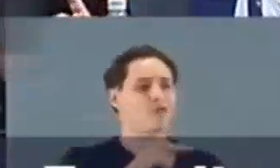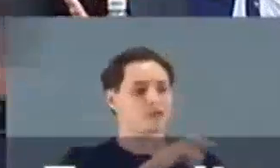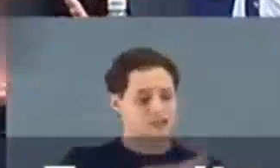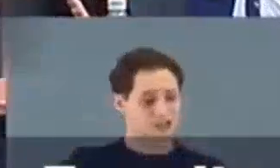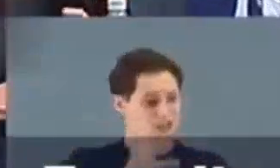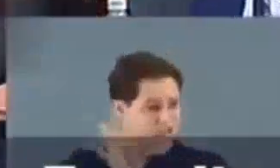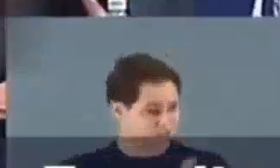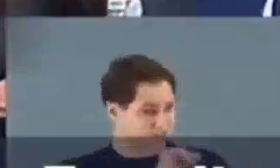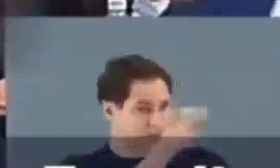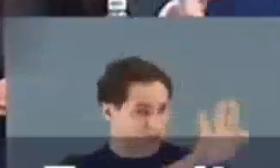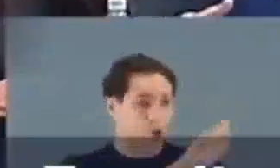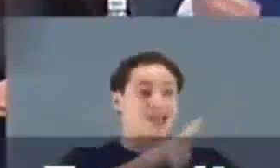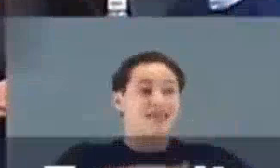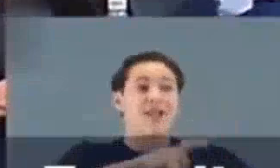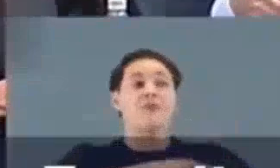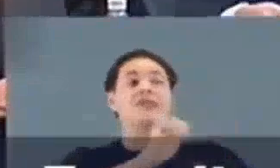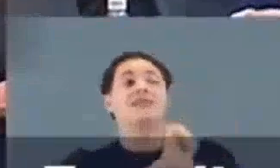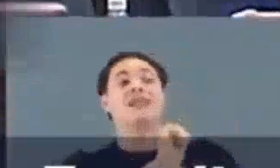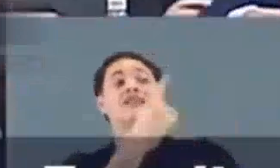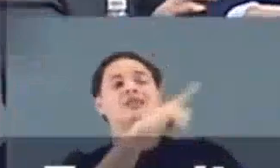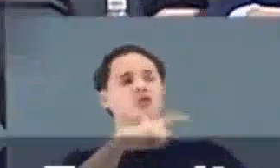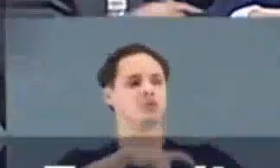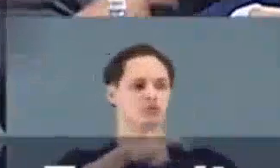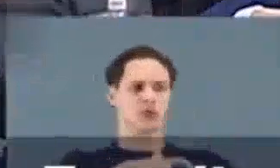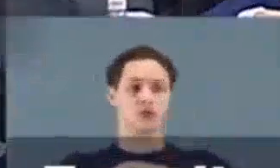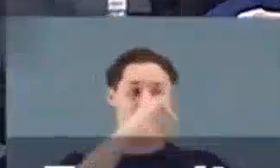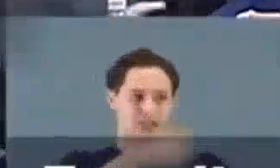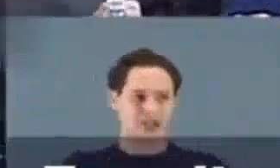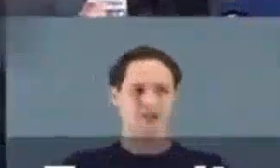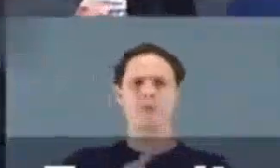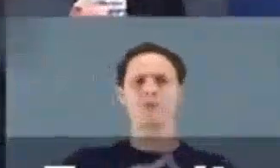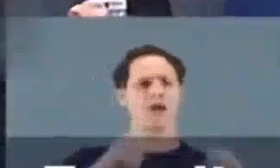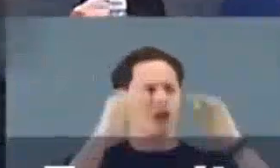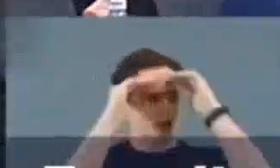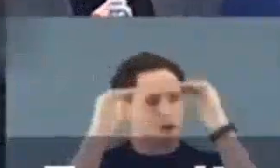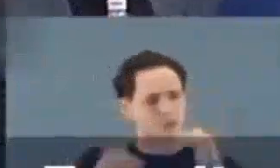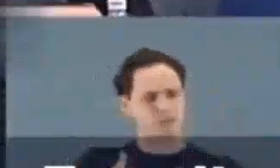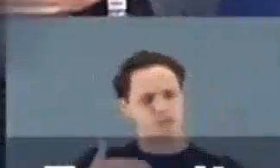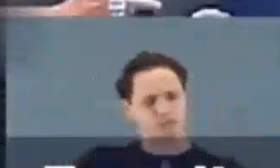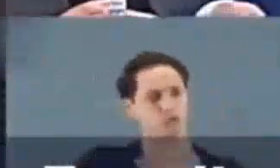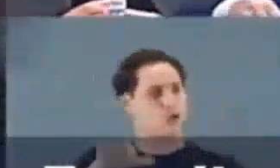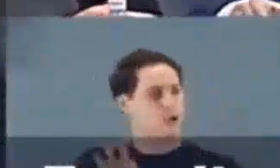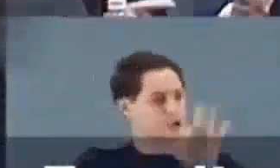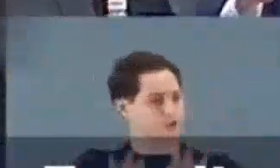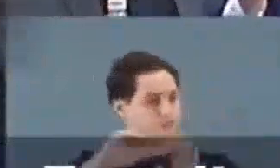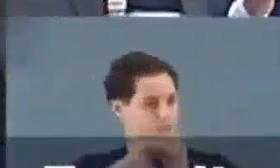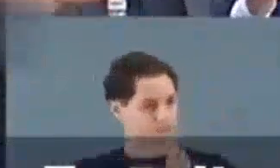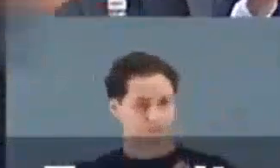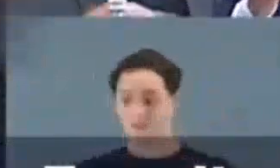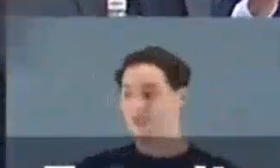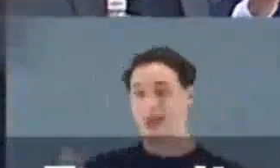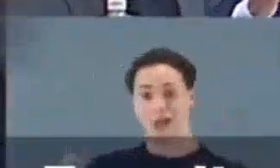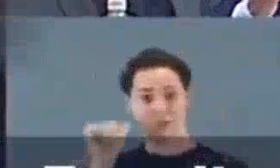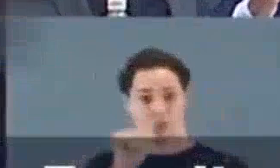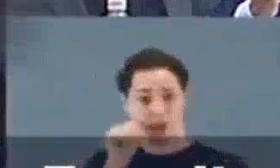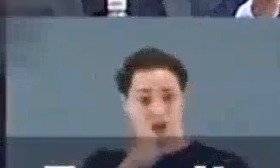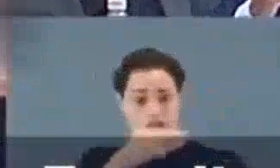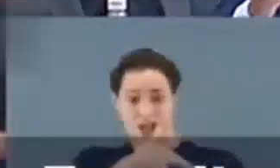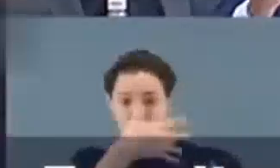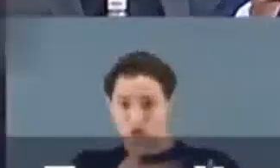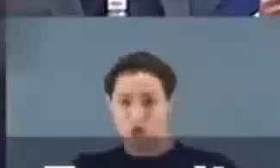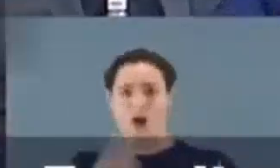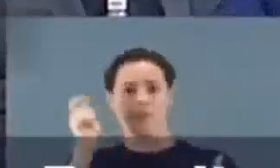inscrito, fale no seu tempo devido, mas vamos respeitar o andamento dos trabalhos. A relatora, ela